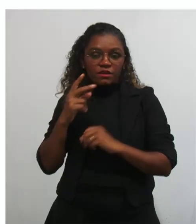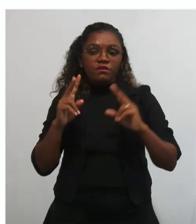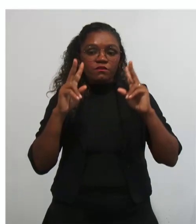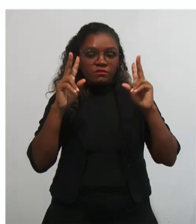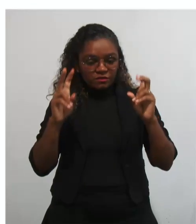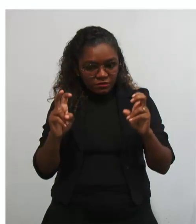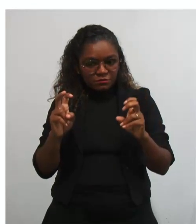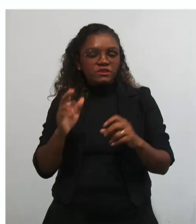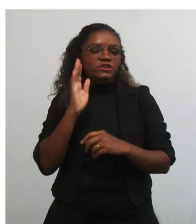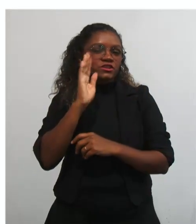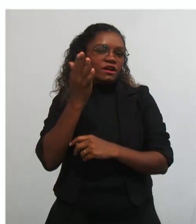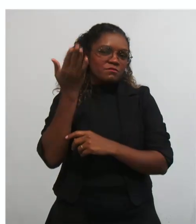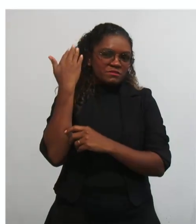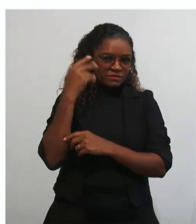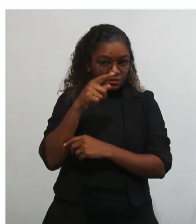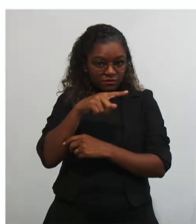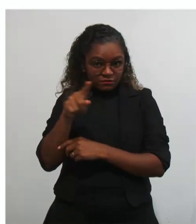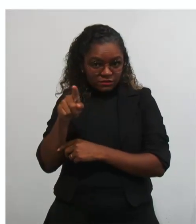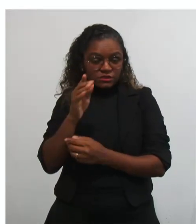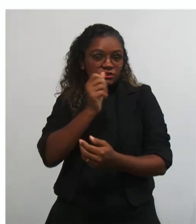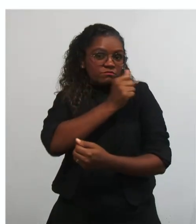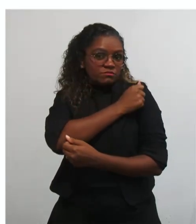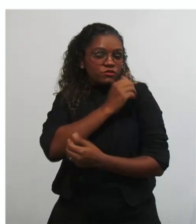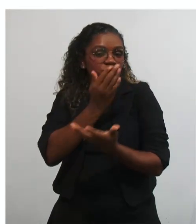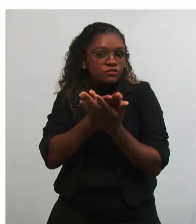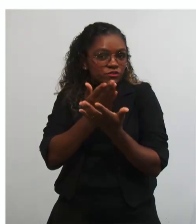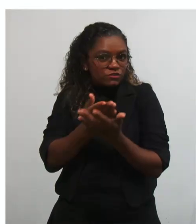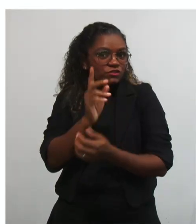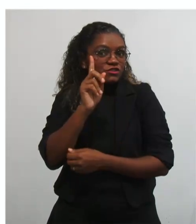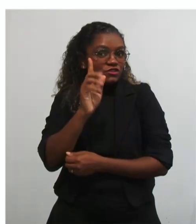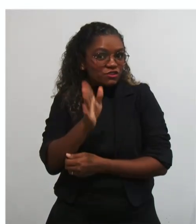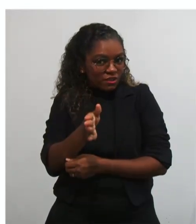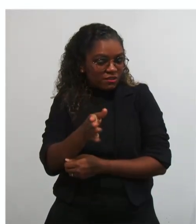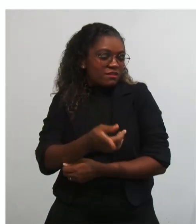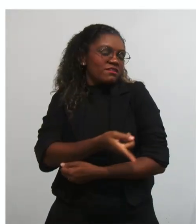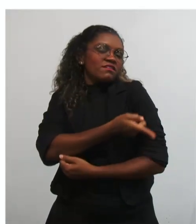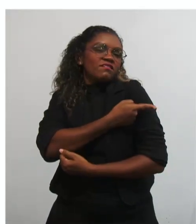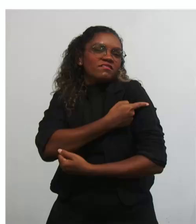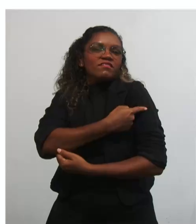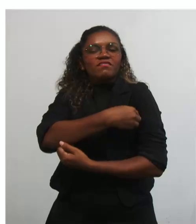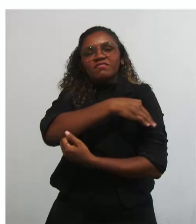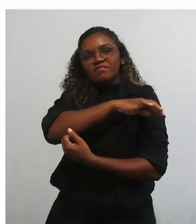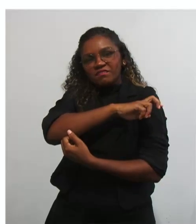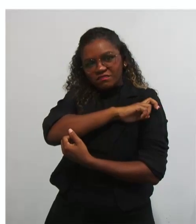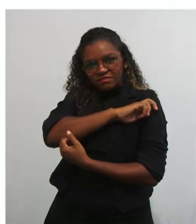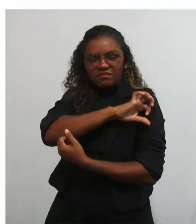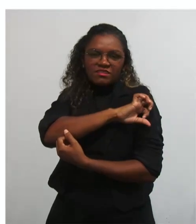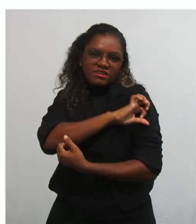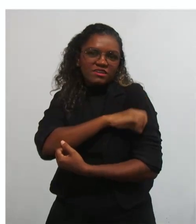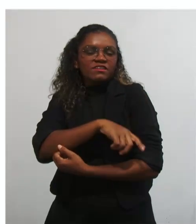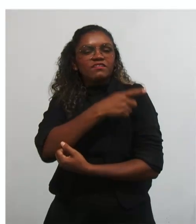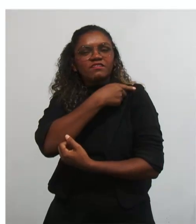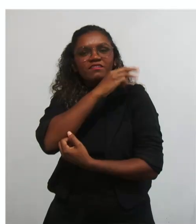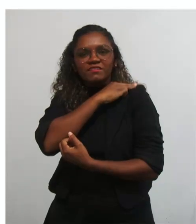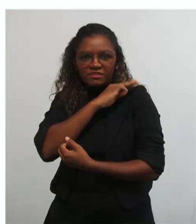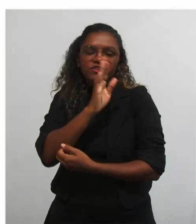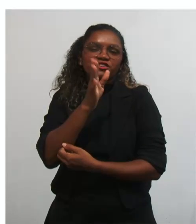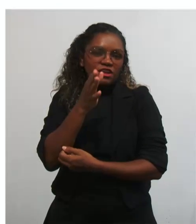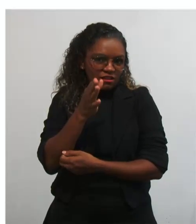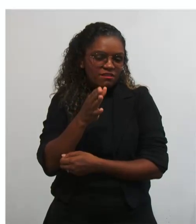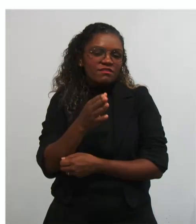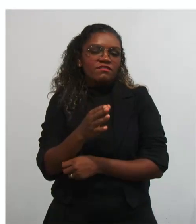né? Que os elementos da comunicação é o emissor, aquele que transmite a mensagem, o receptor, que é aquele